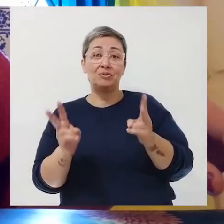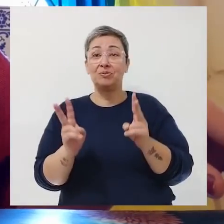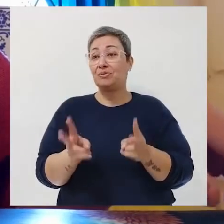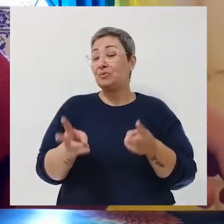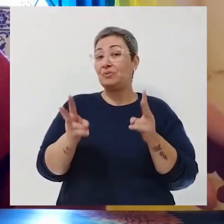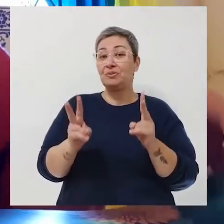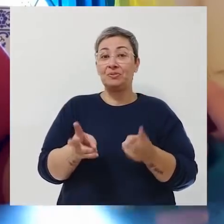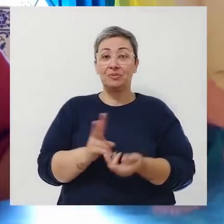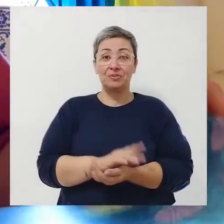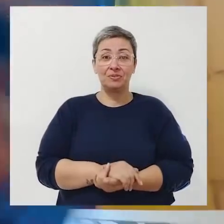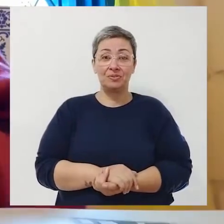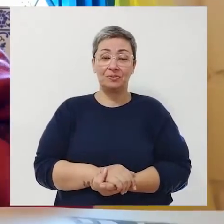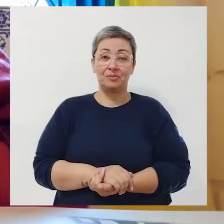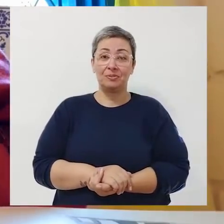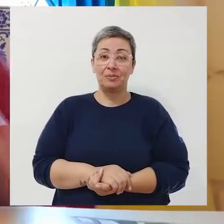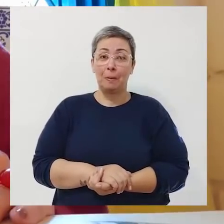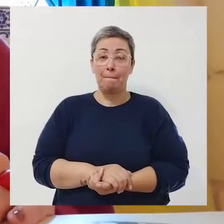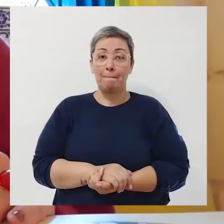fim.